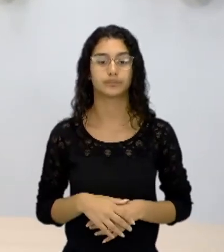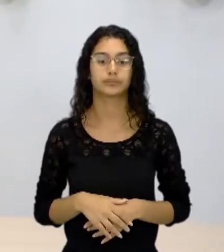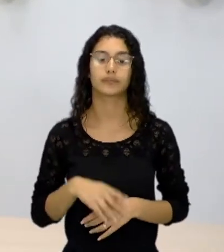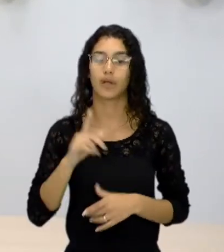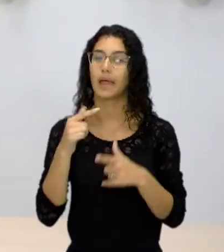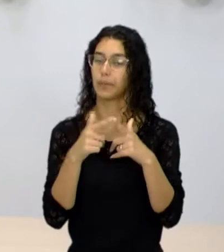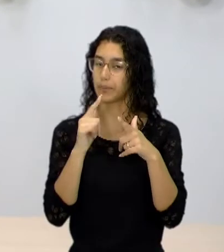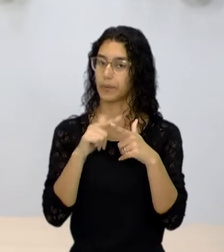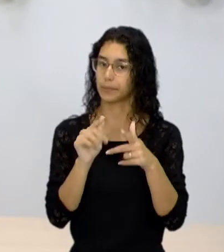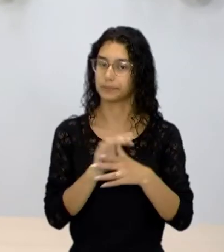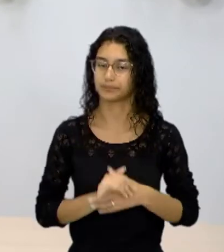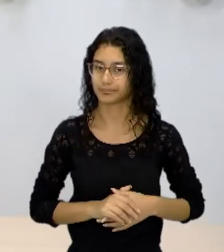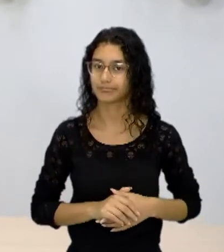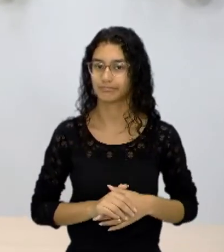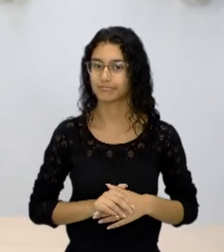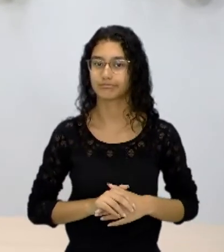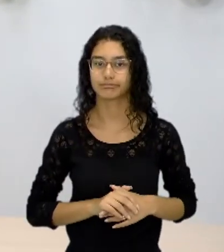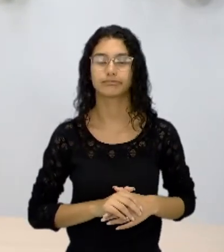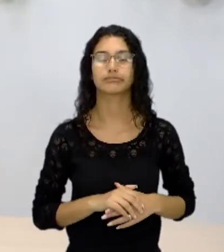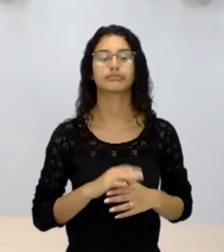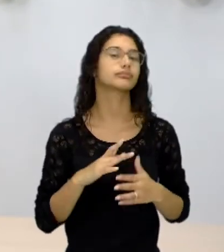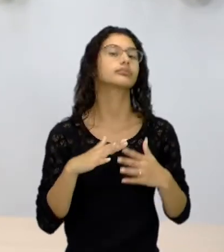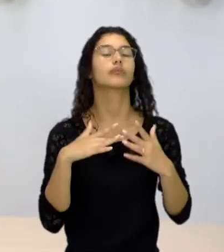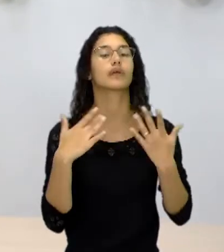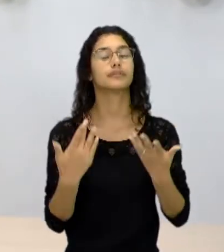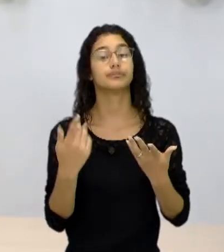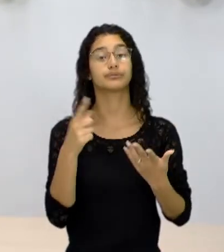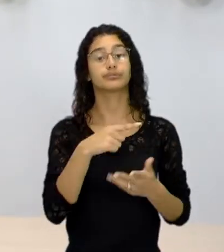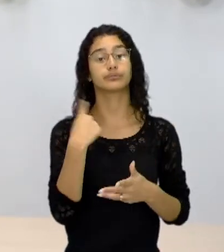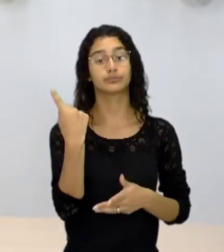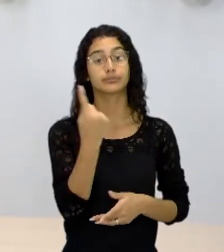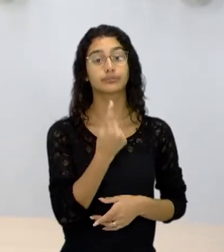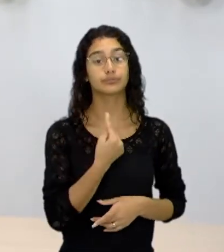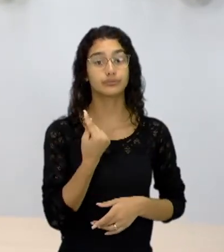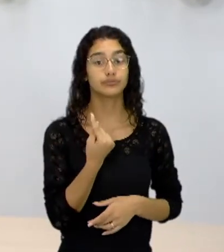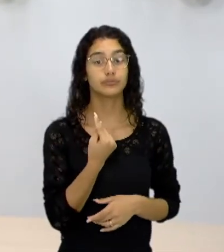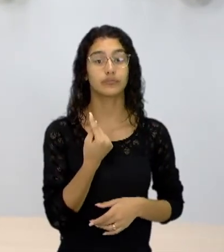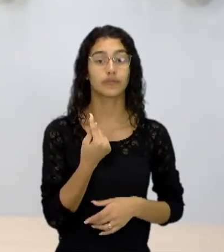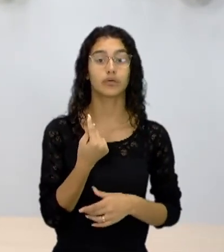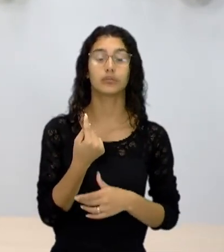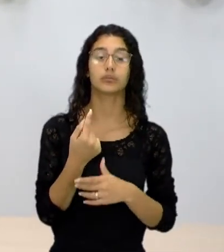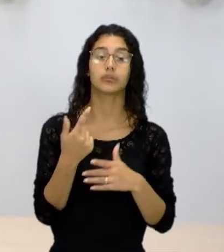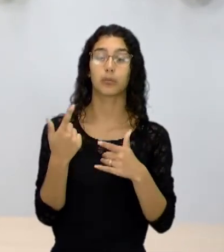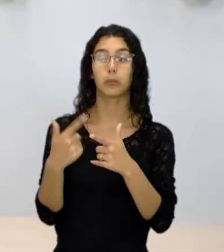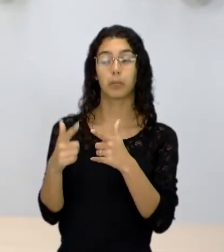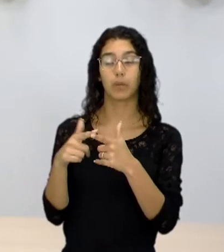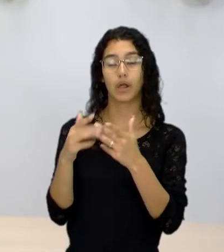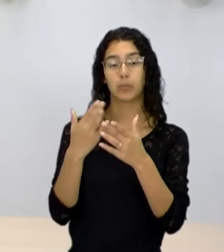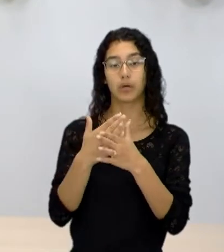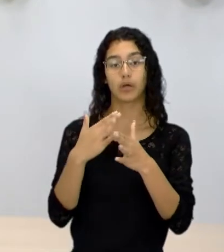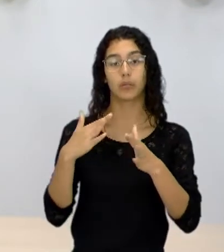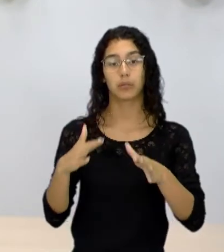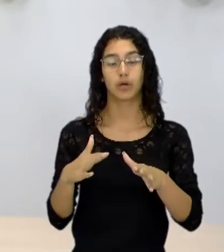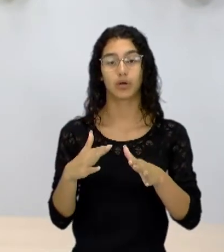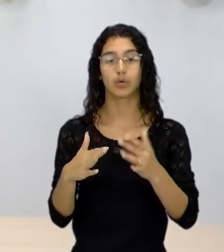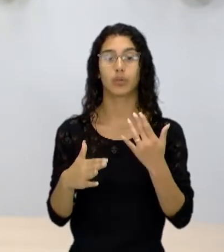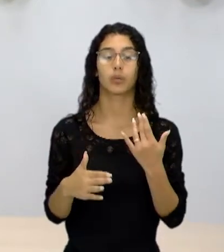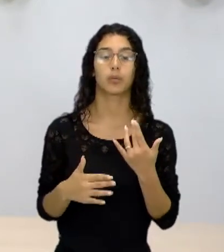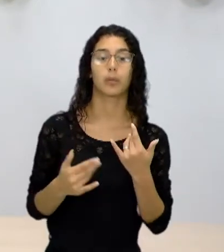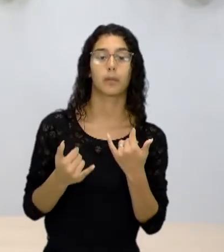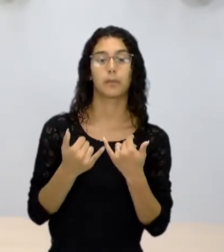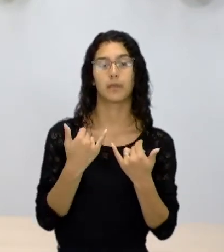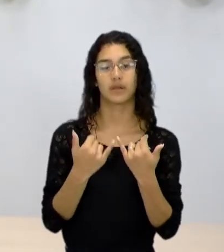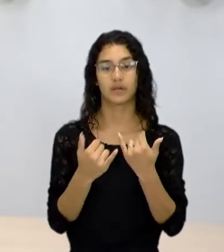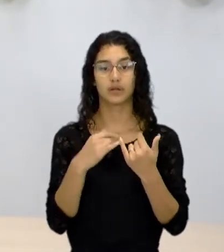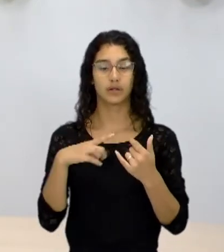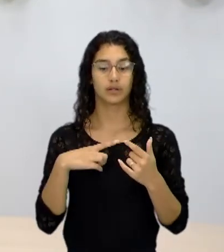um problema ambiental, né? Então, olha só, quando a gente está resolvendo um problema parcial ali, que